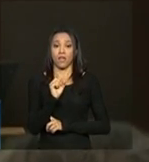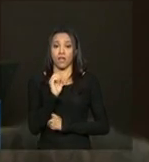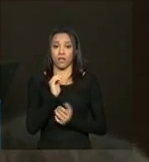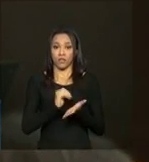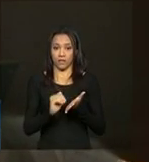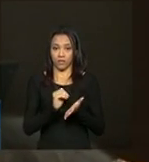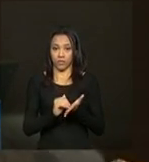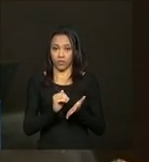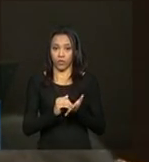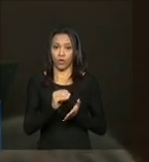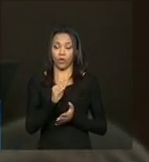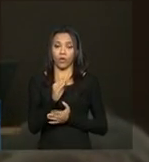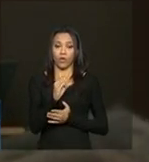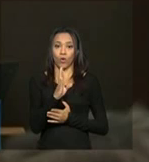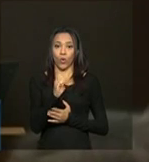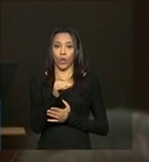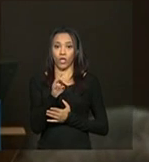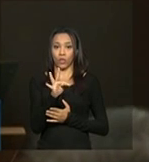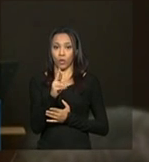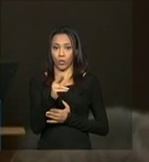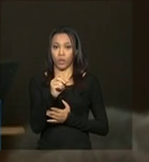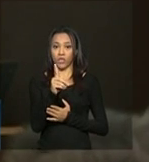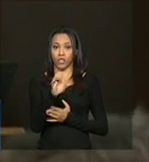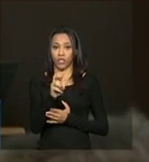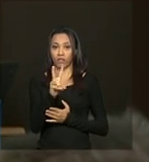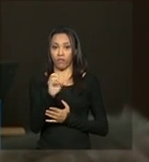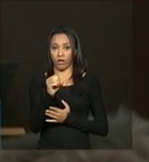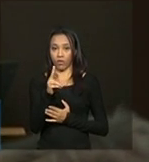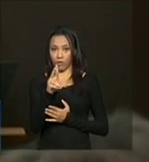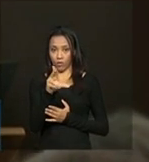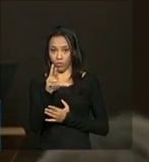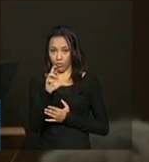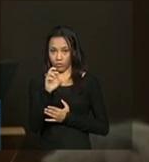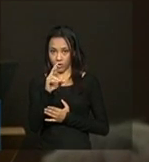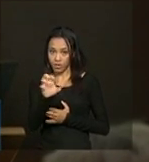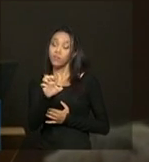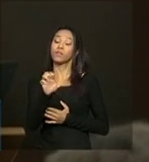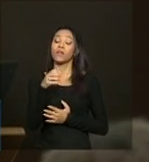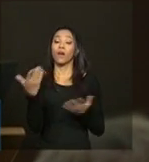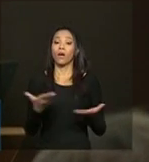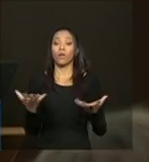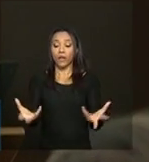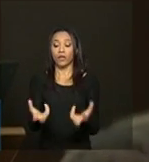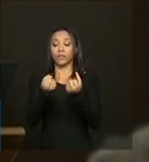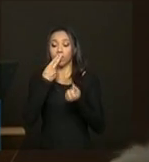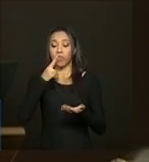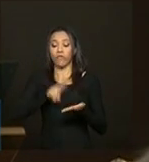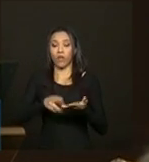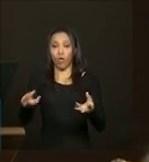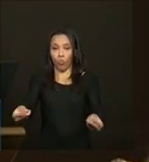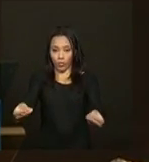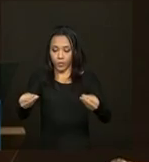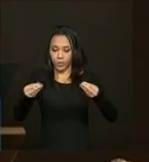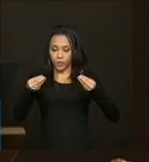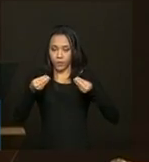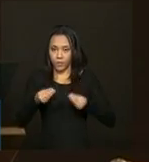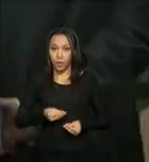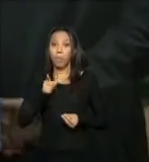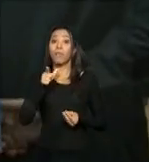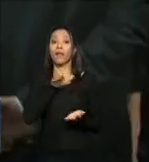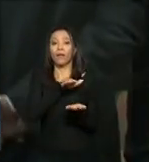Lerosa, corretora de valores. Aceito proposta mediante entrega de envelope, senhores, para o leilão do lote